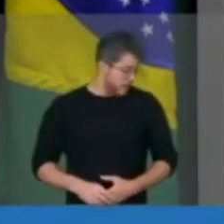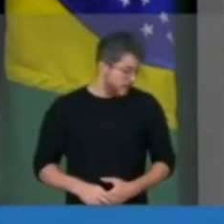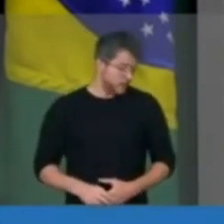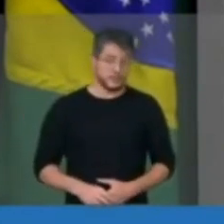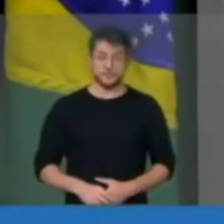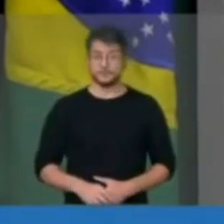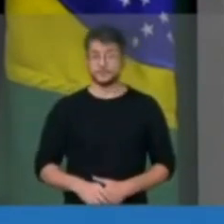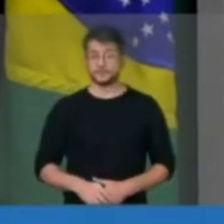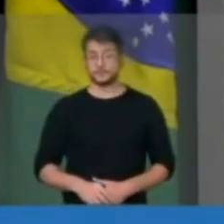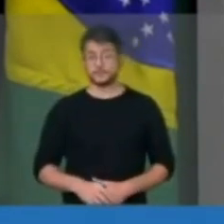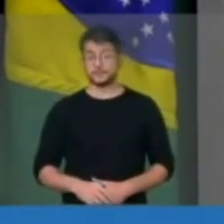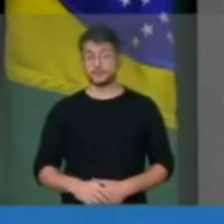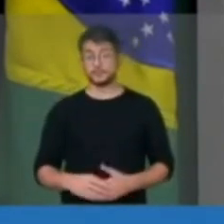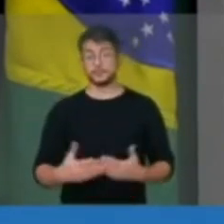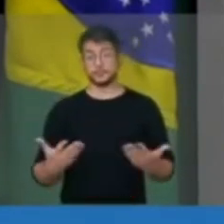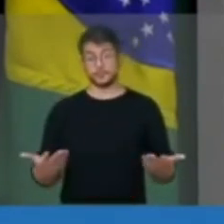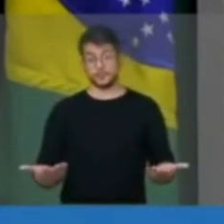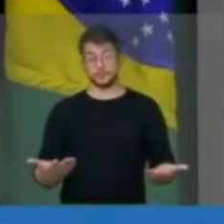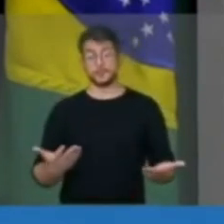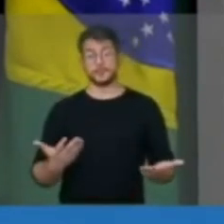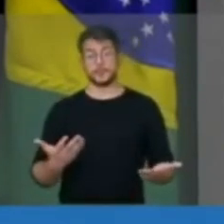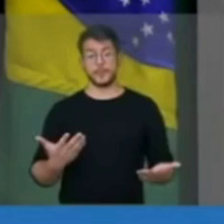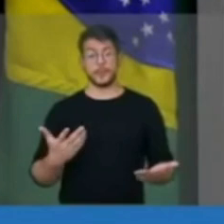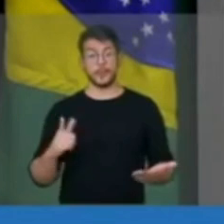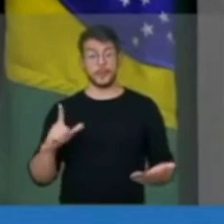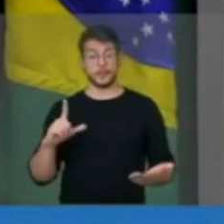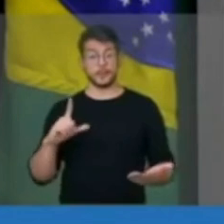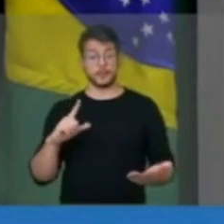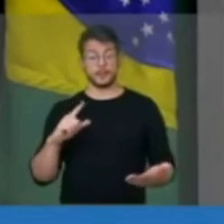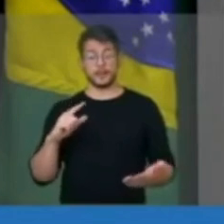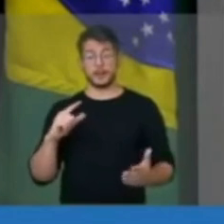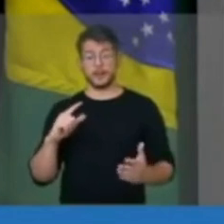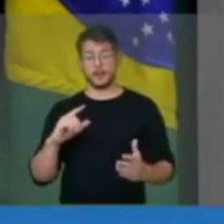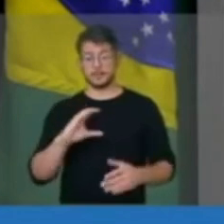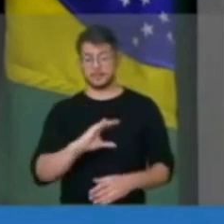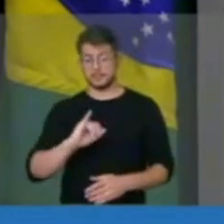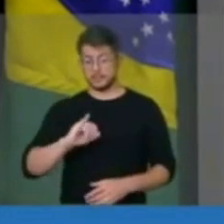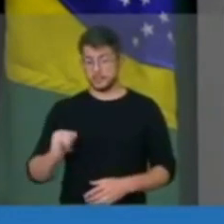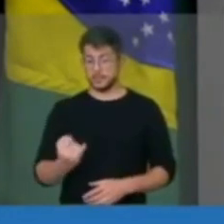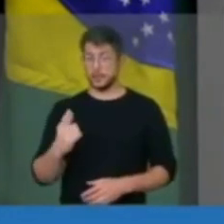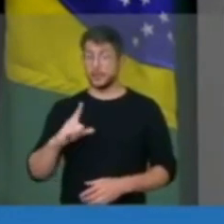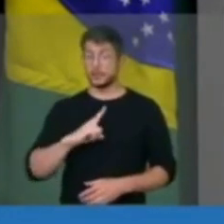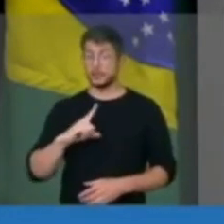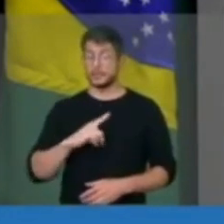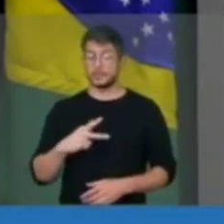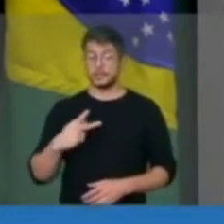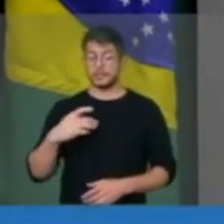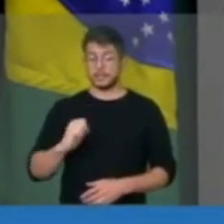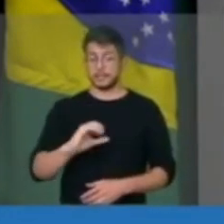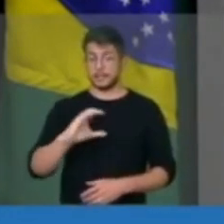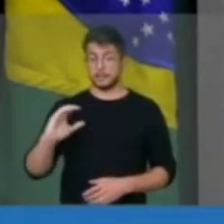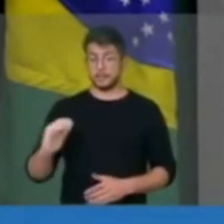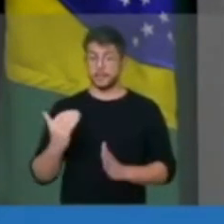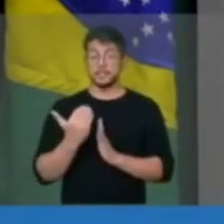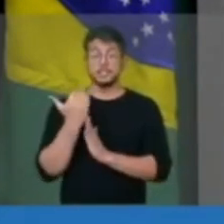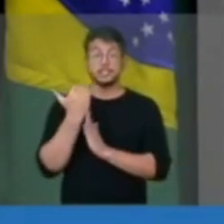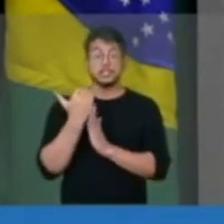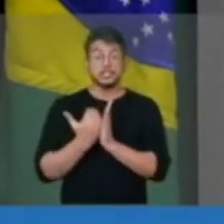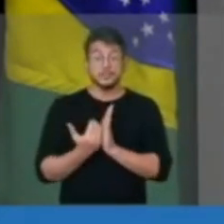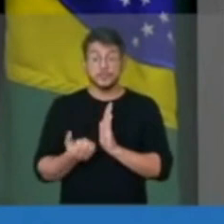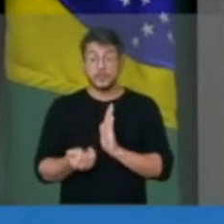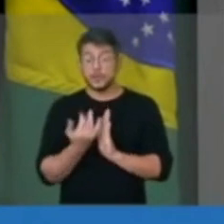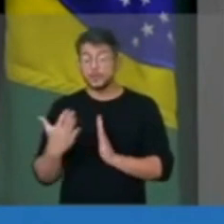de Constituição e Justiça de uma PEC que diminui o número mínimo de parlamentares para 4 para reduzir